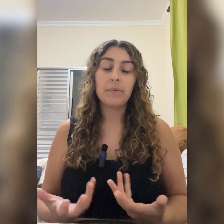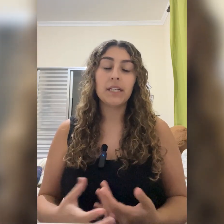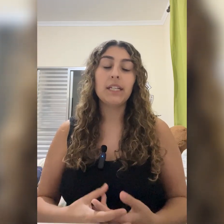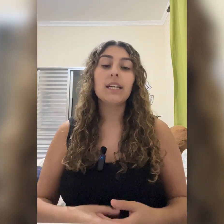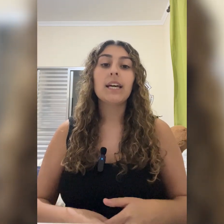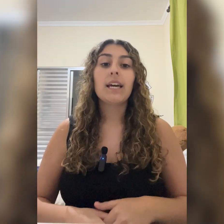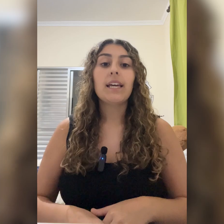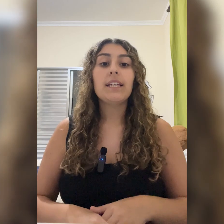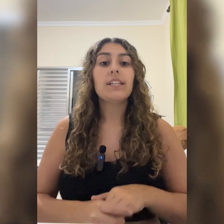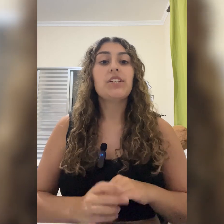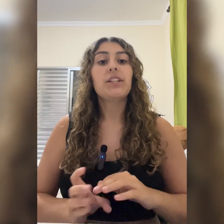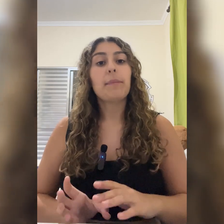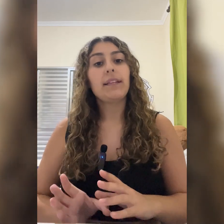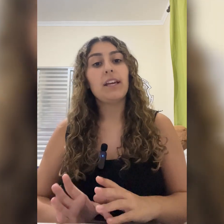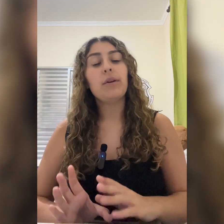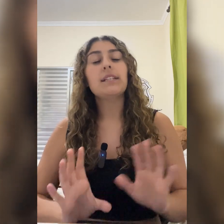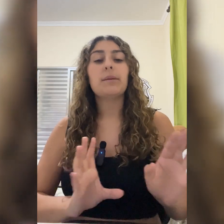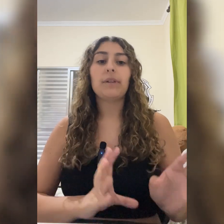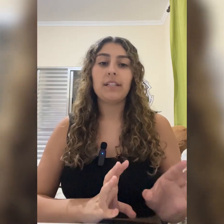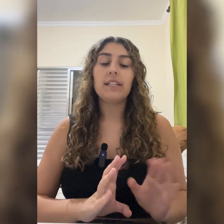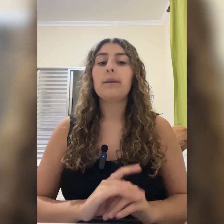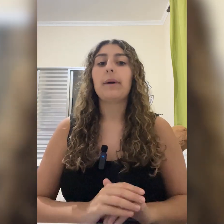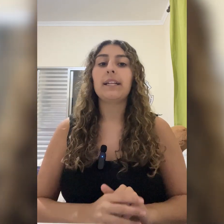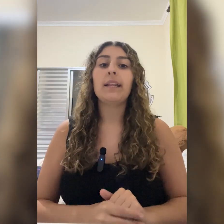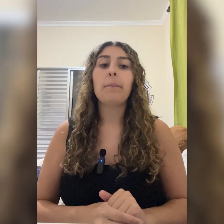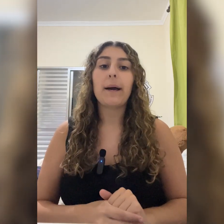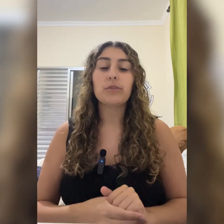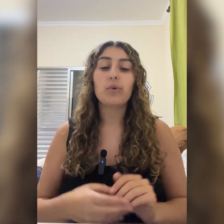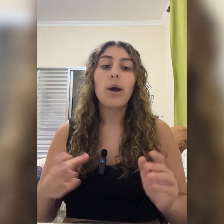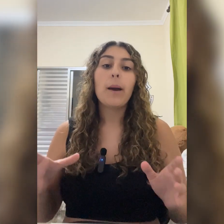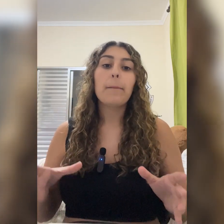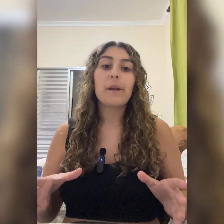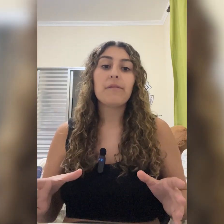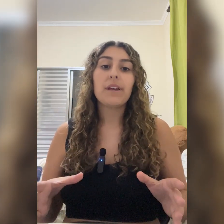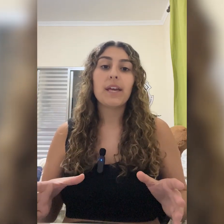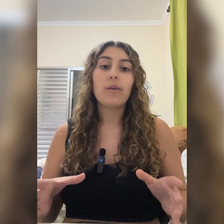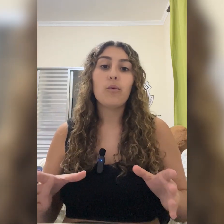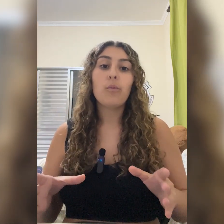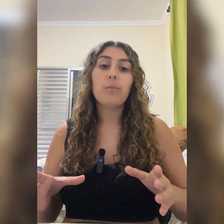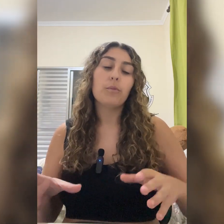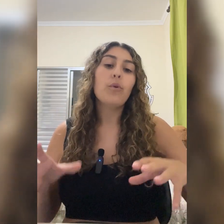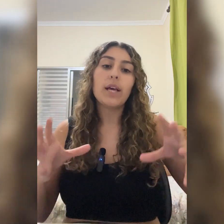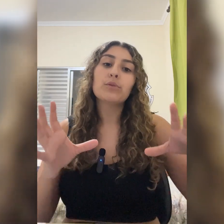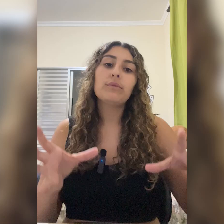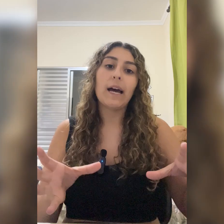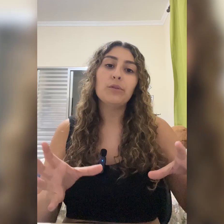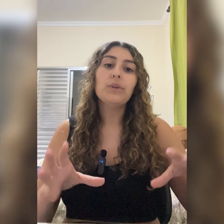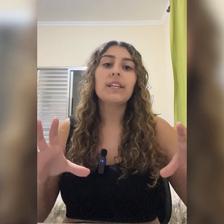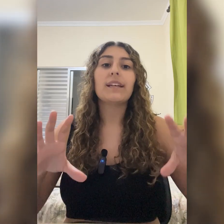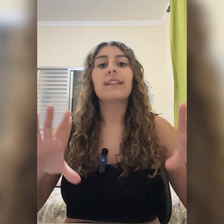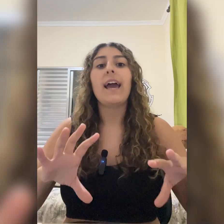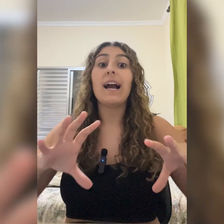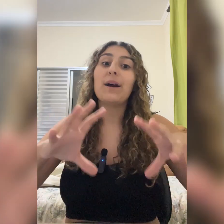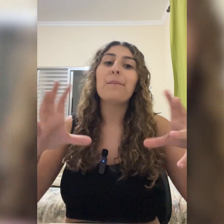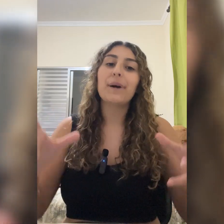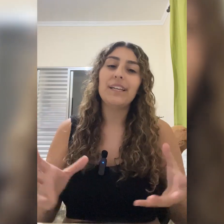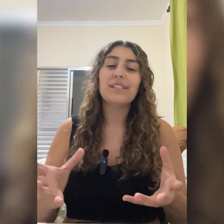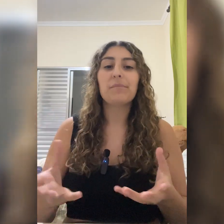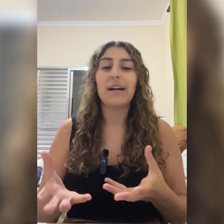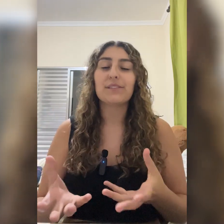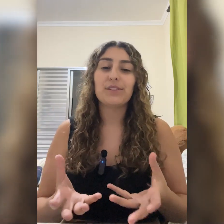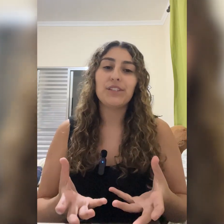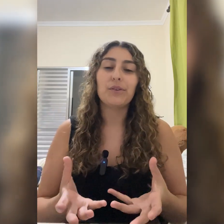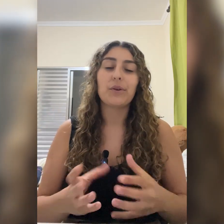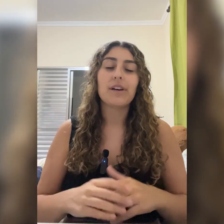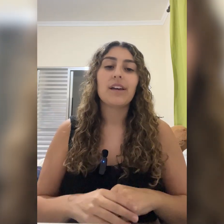vendas da semana, e a gente também tem essa planilha separada da Páscoa para ver o resultado que a campanha